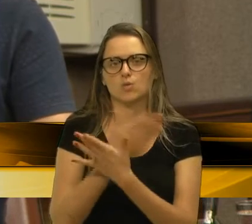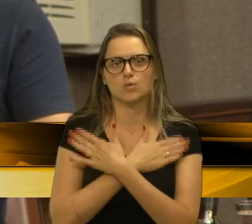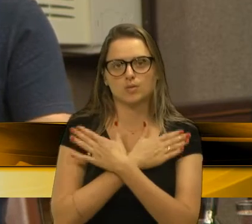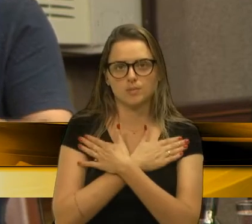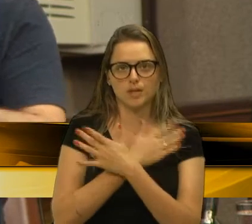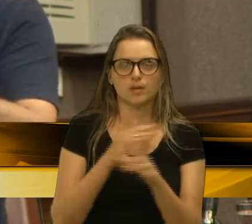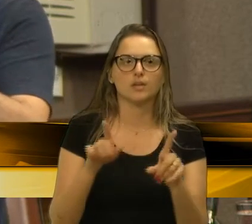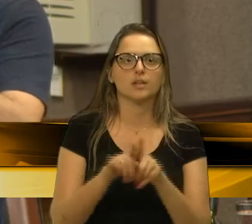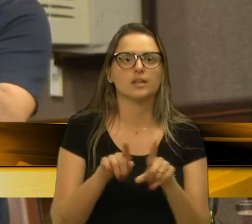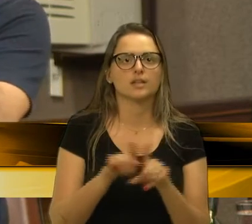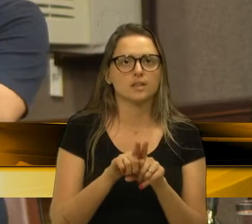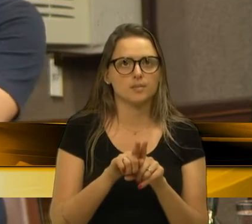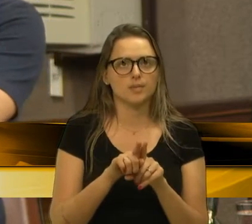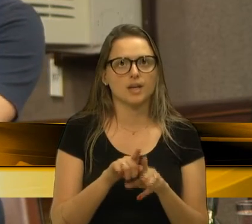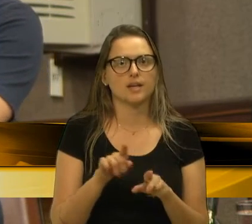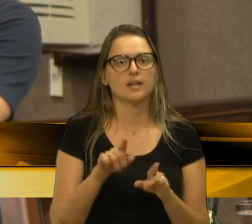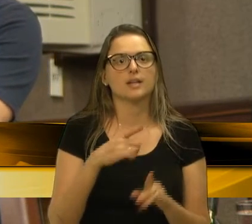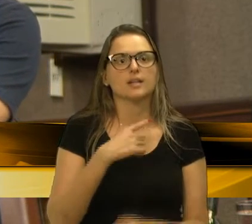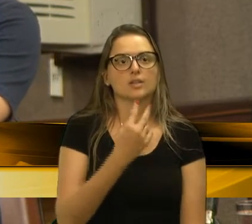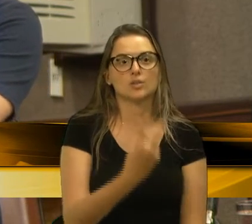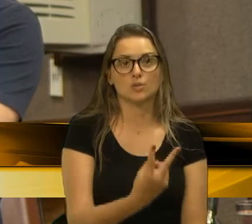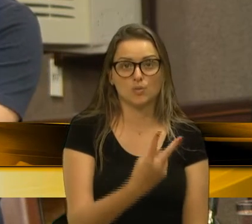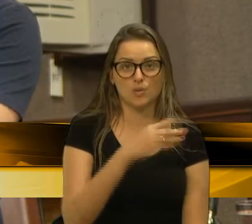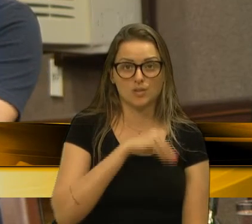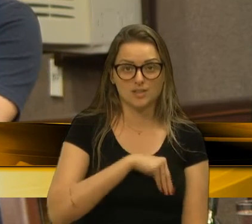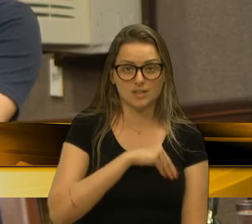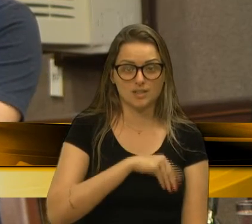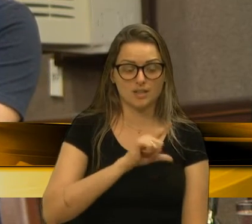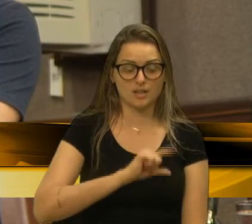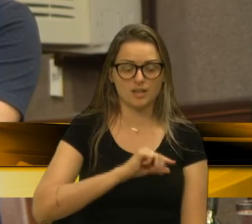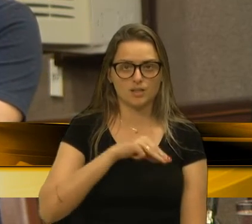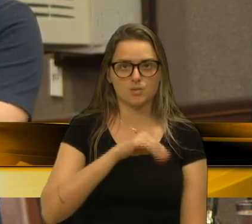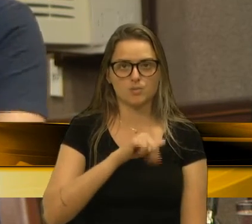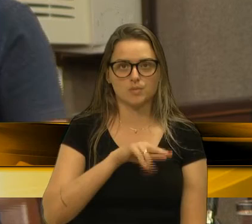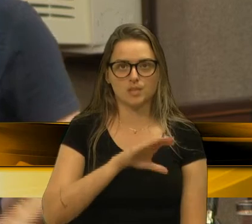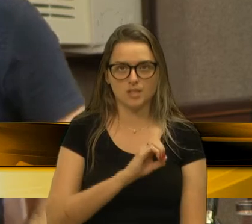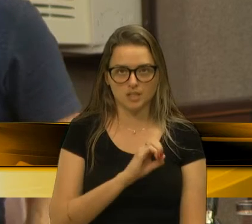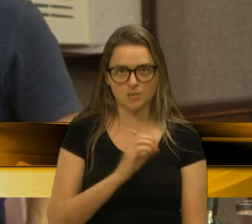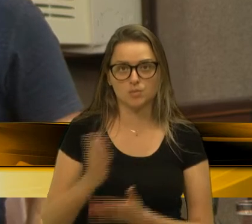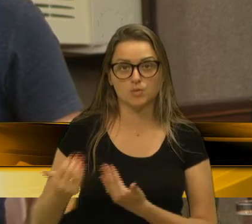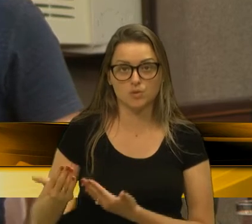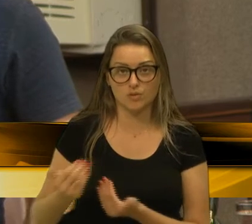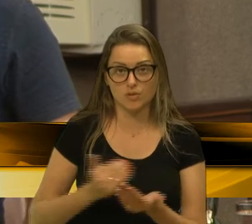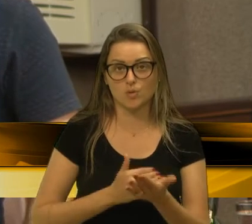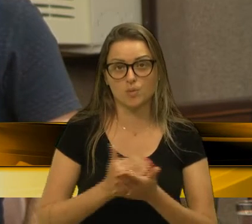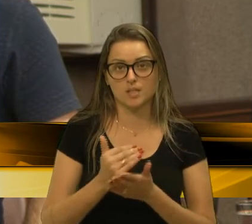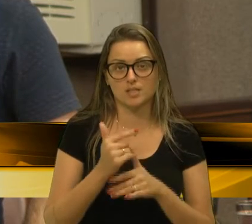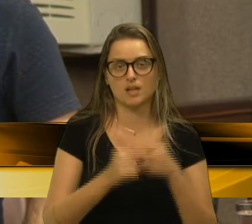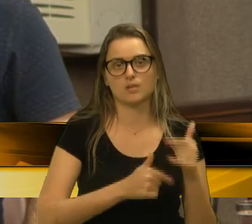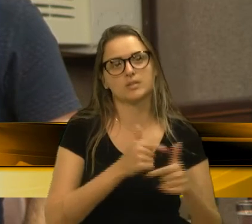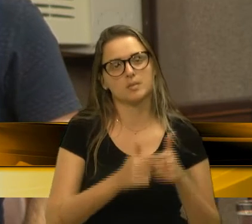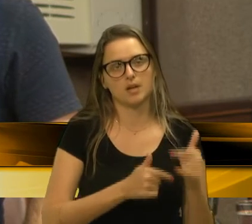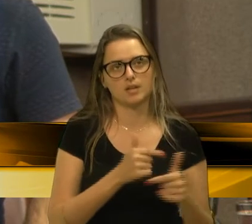principalmente elevando o teto máximo de 2 salários mínimos para o jovem, para entrar no mercado de trabalho,